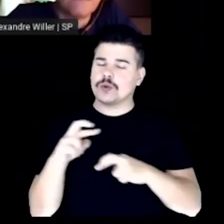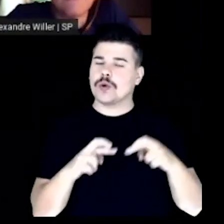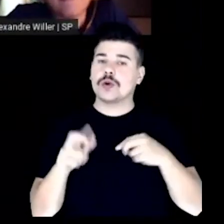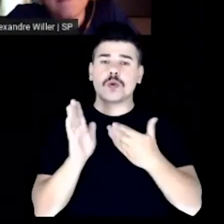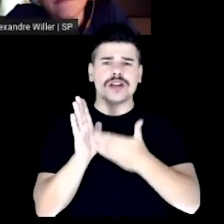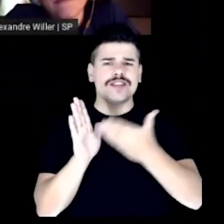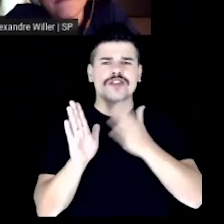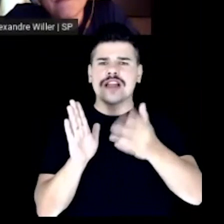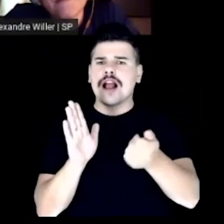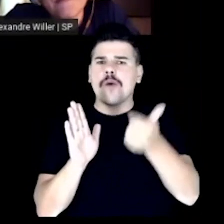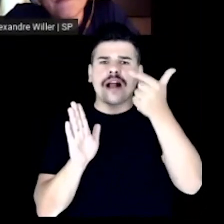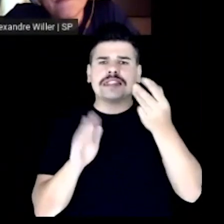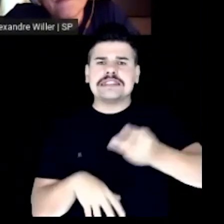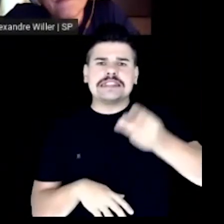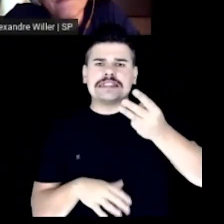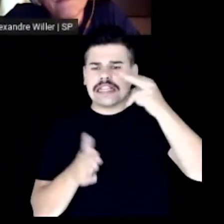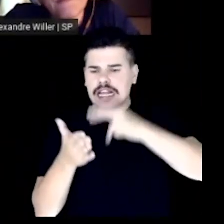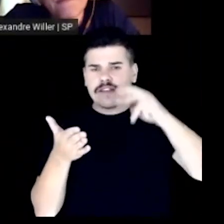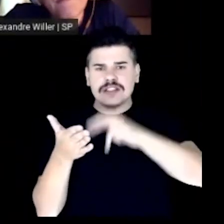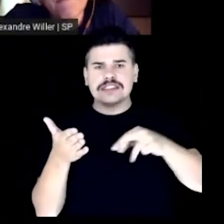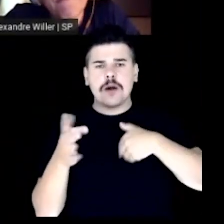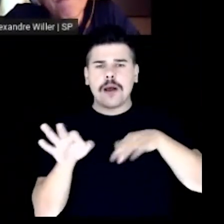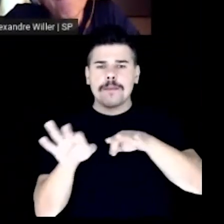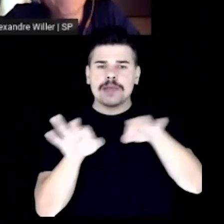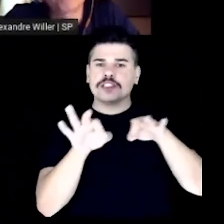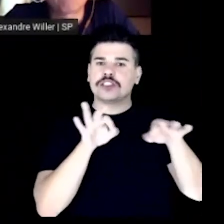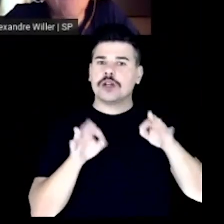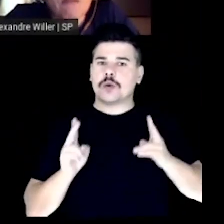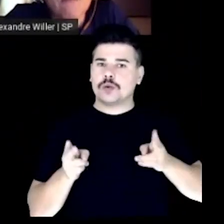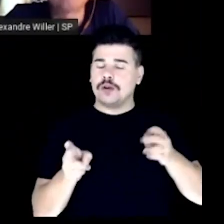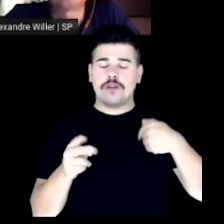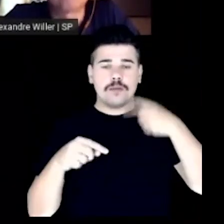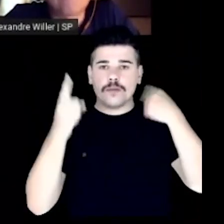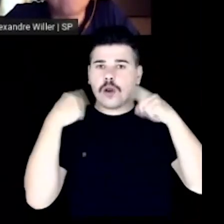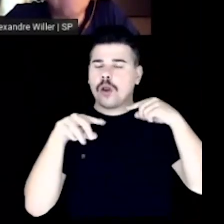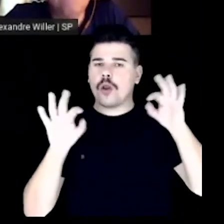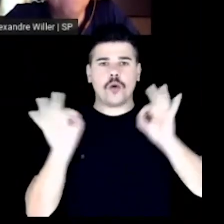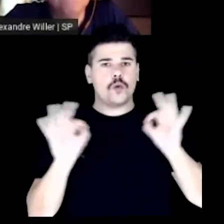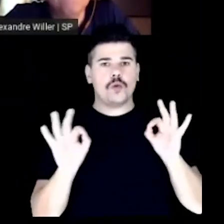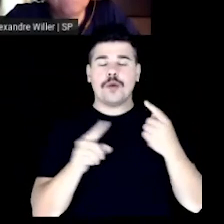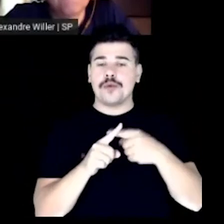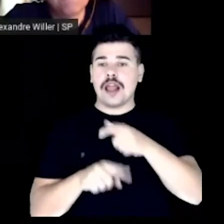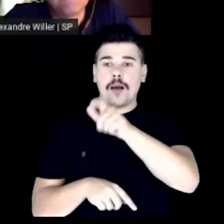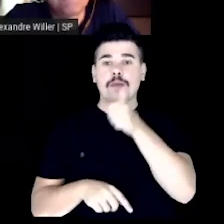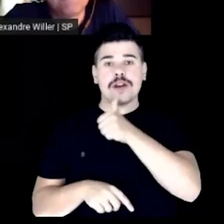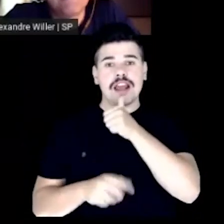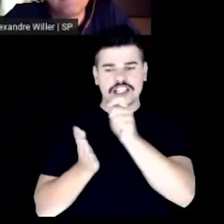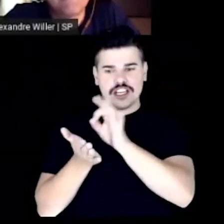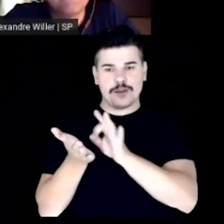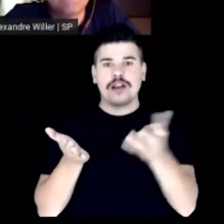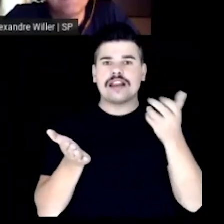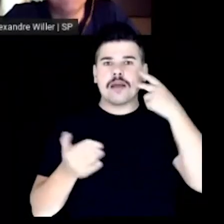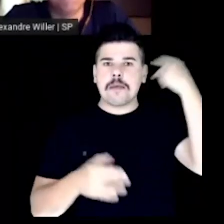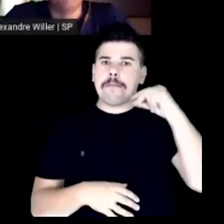com o revisor, e o livro já estava tipo, na terceira revisão e eu ainda estava mexendo, sabe? E foi uma loucura, porque a diagramadora